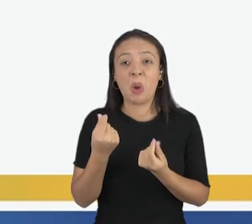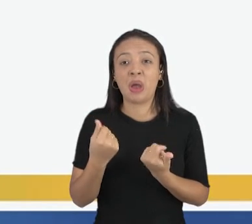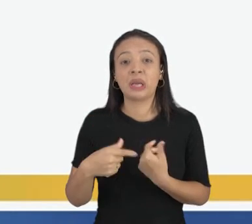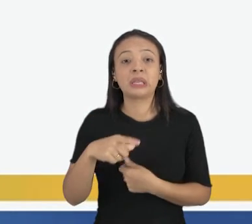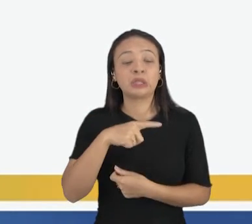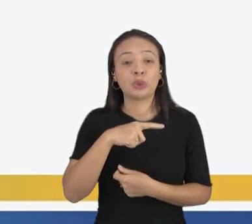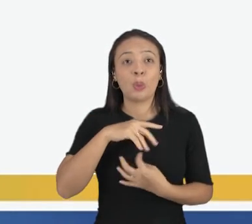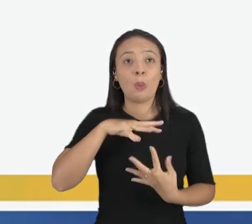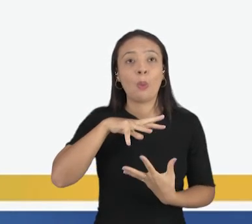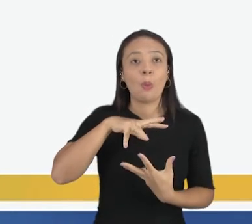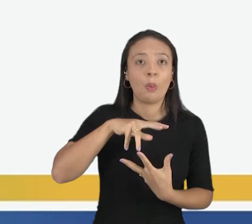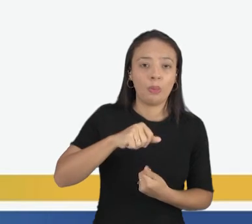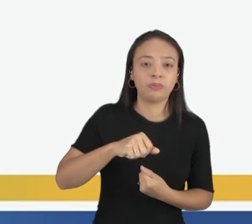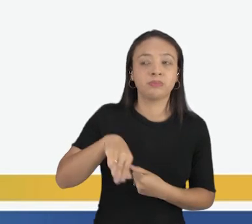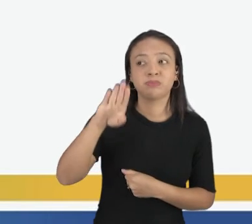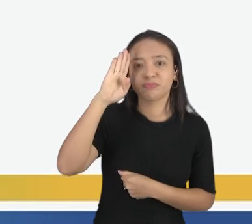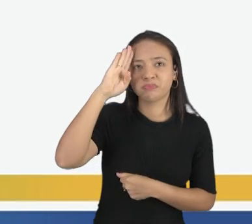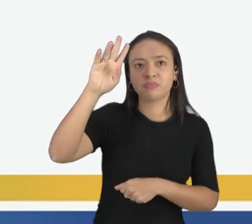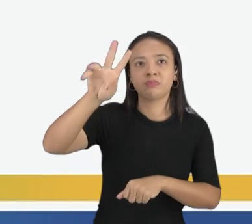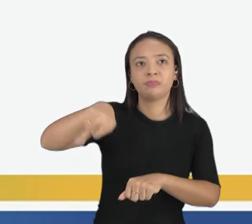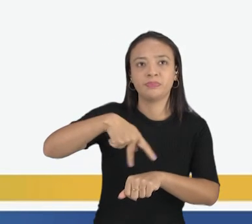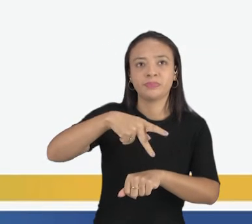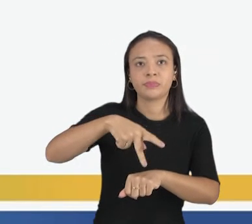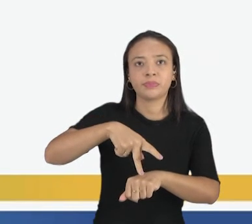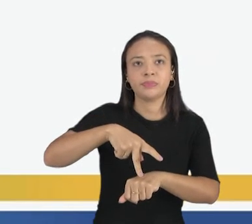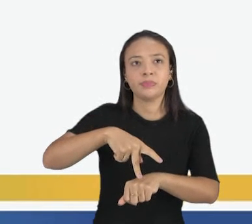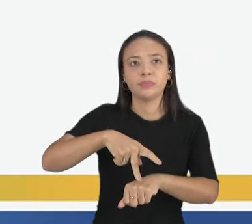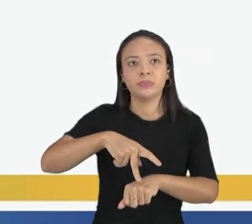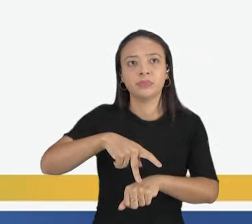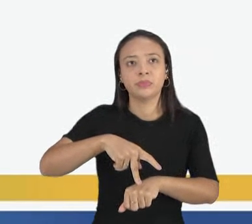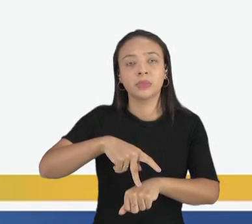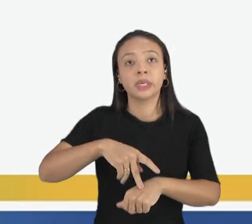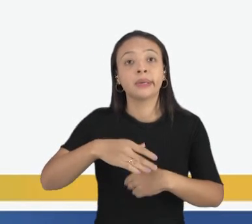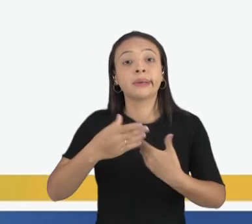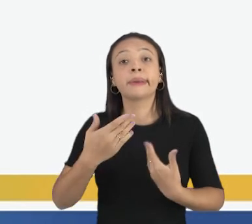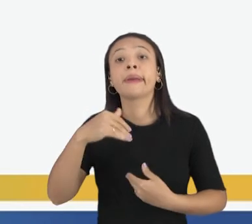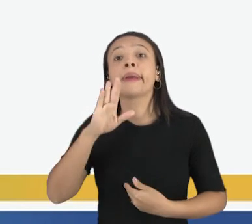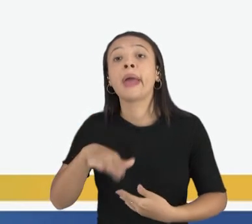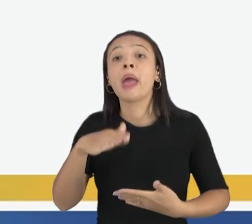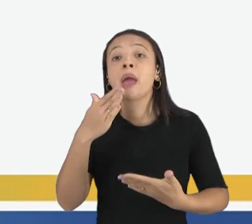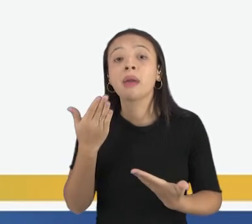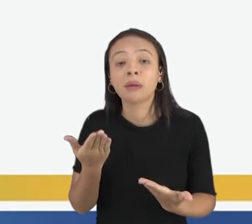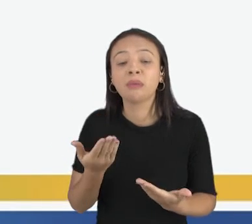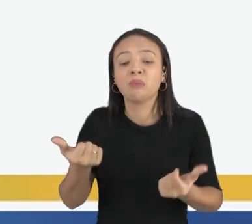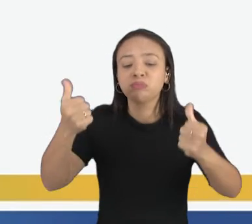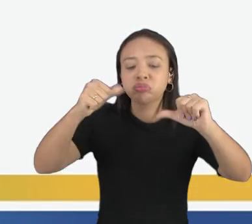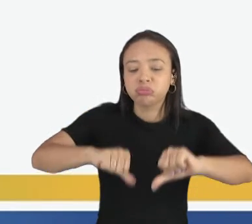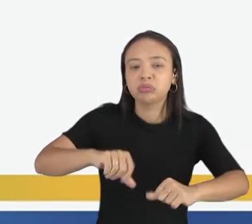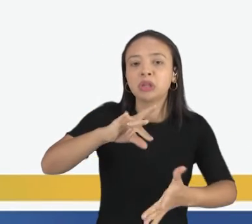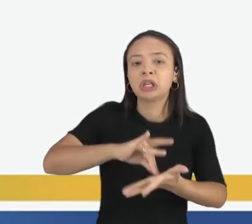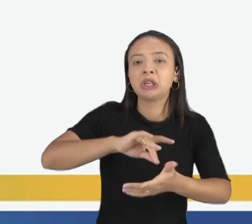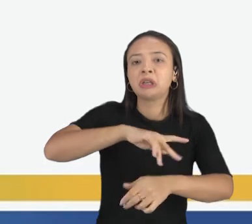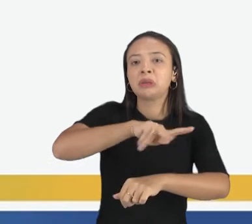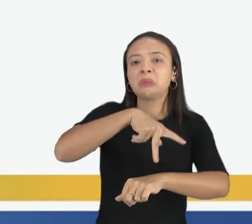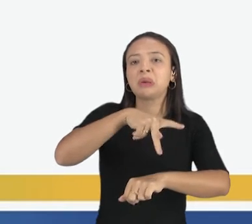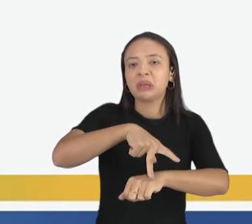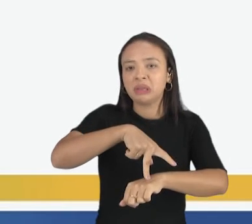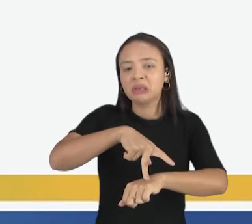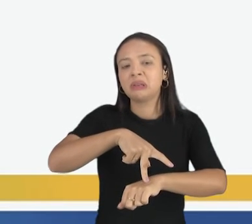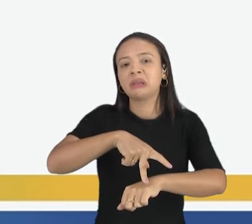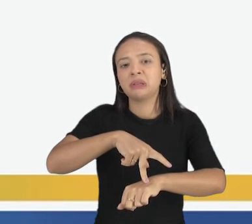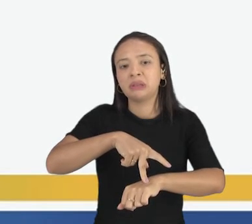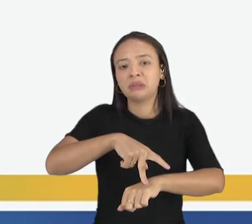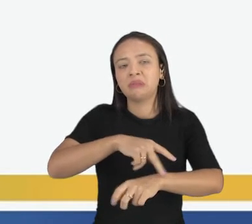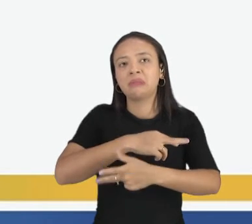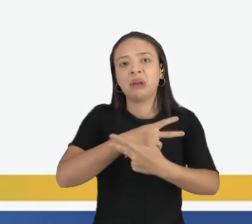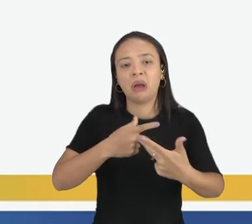mundo, né? Essa potência mundial. E aí, né? Quem foi o grande perdedor? O maior país aí que perdeu grandes